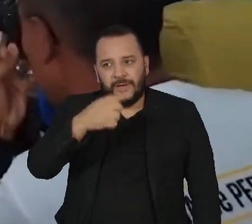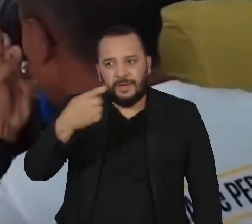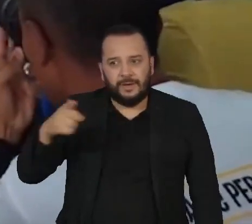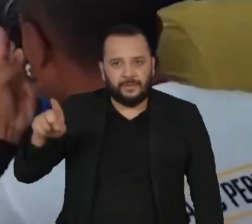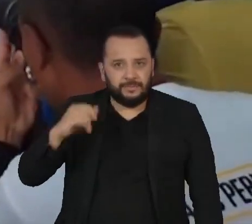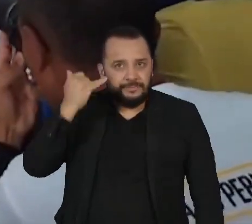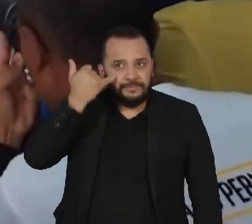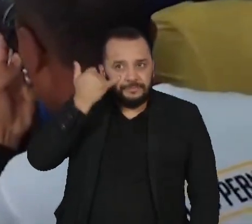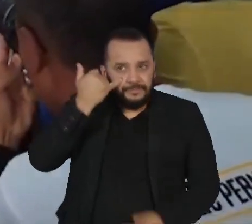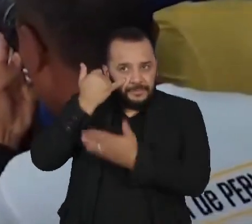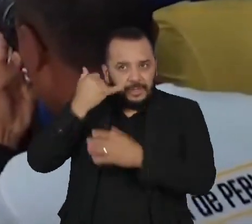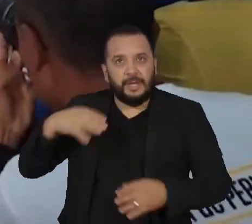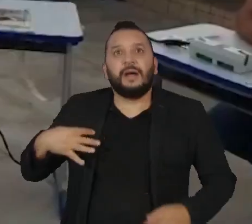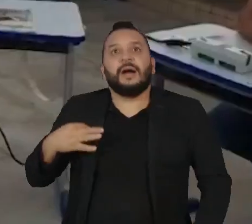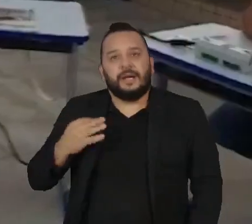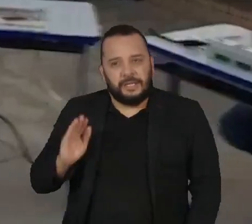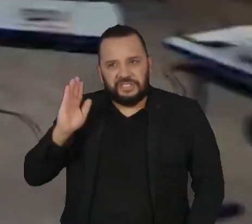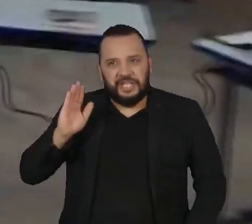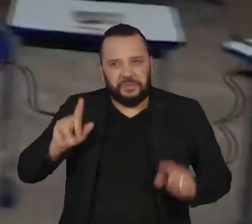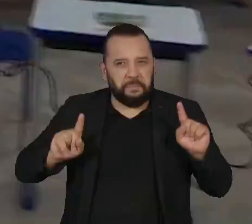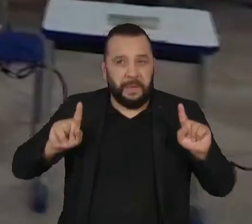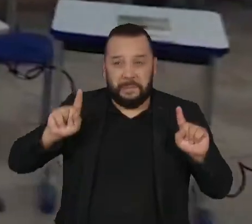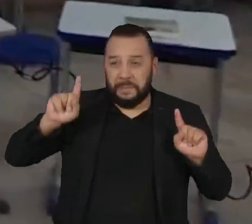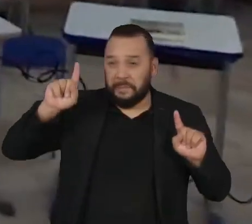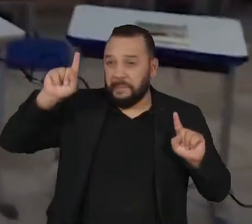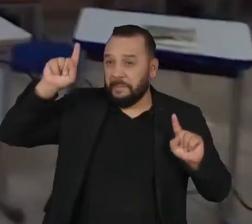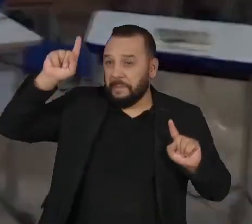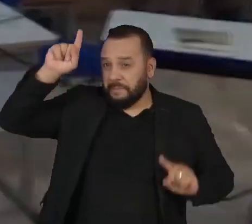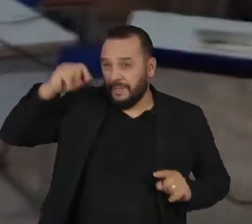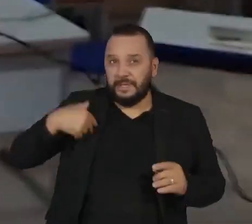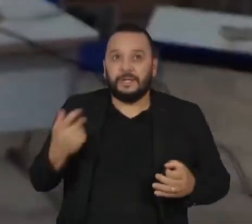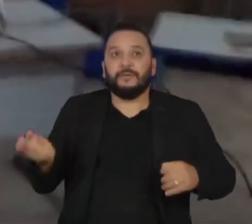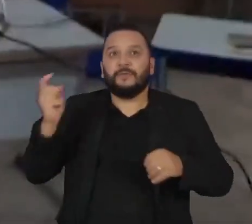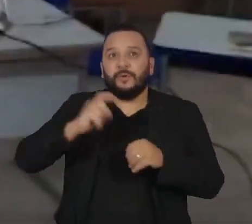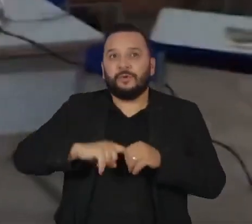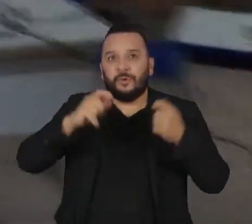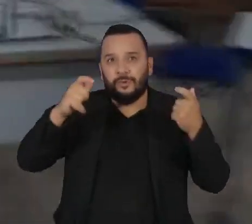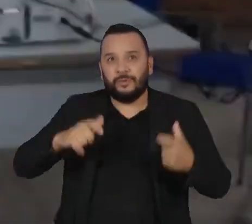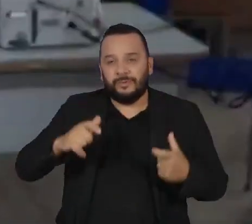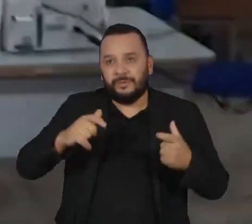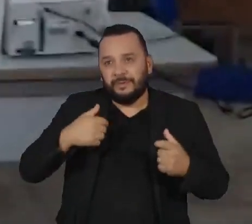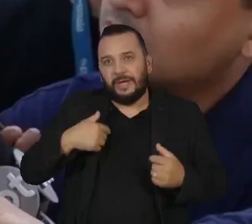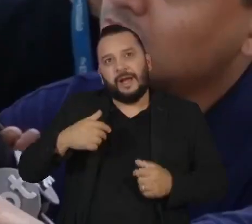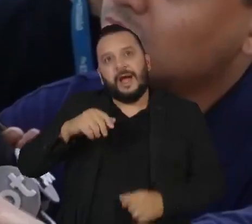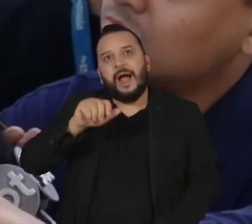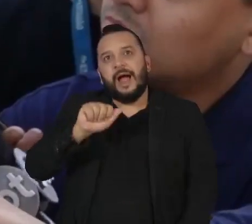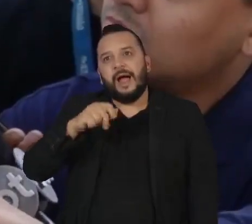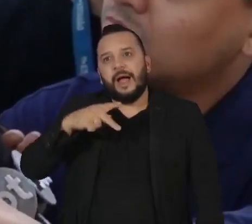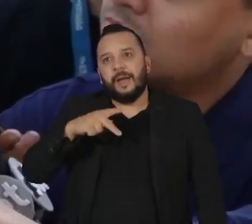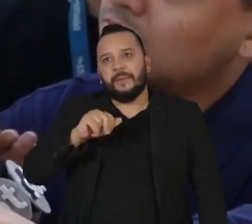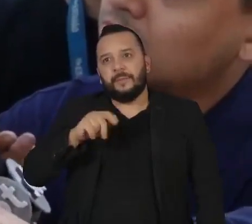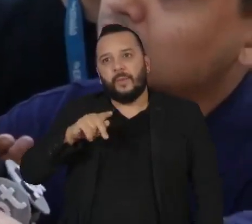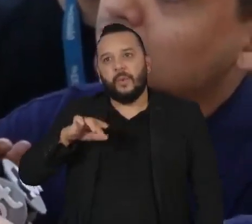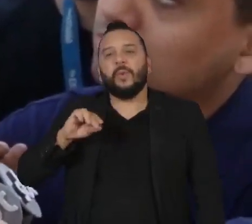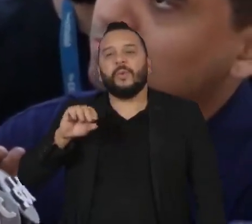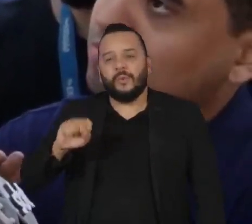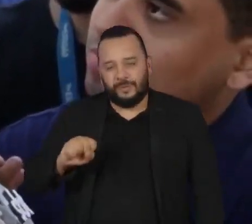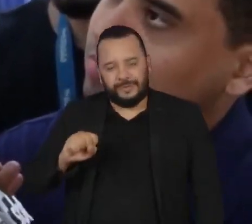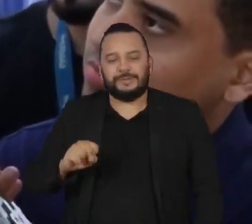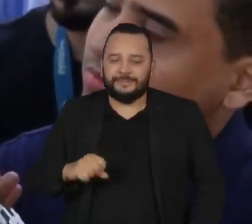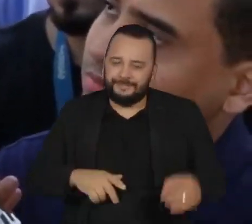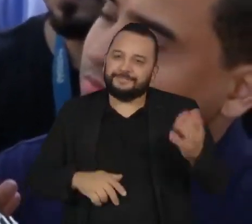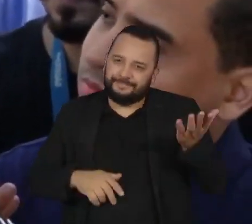folga para se reeleger no primeiro turno ele votou no bairro de Apipucos na zona norte da cidade no Rio de Janeiro as